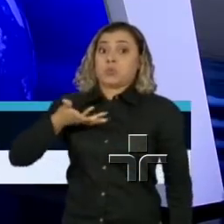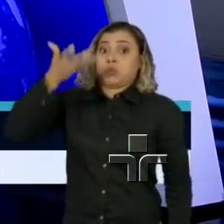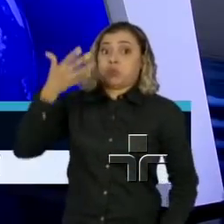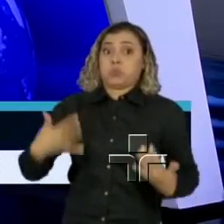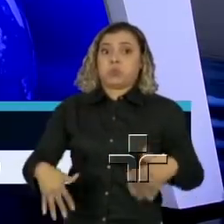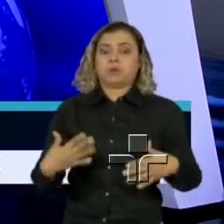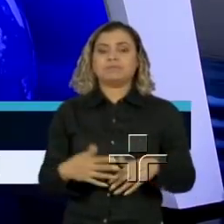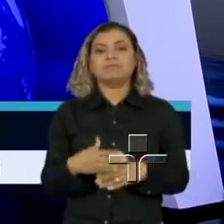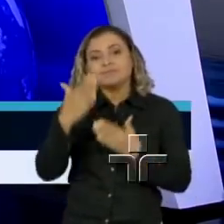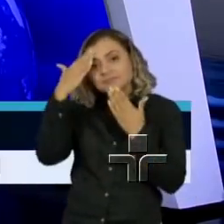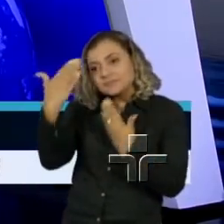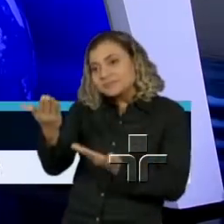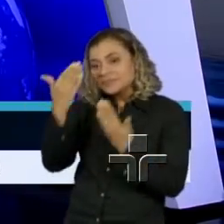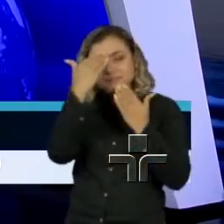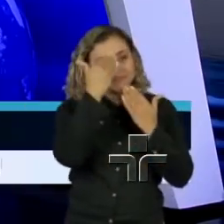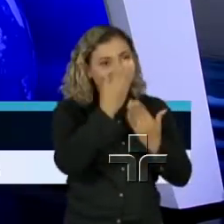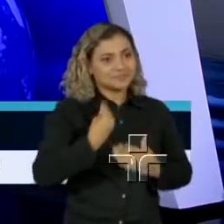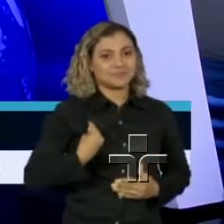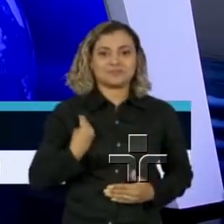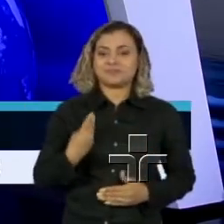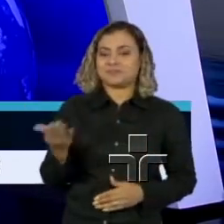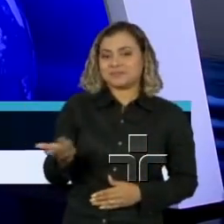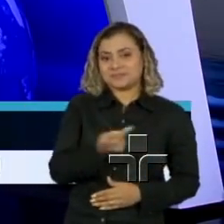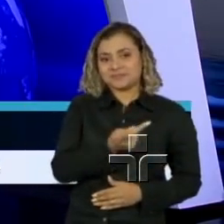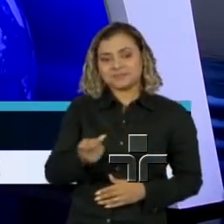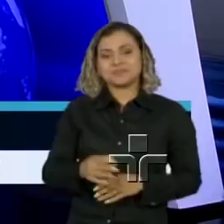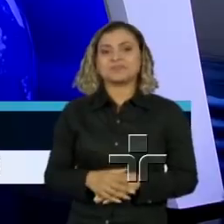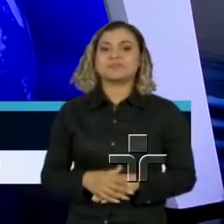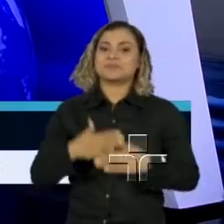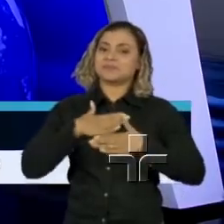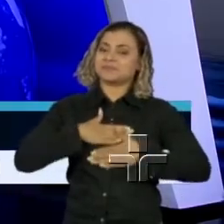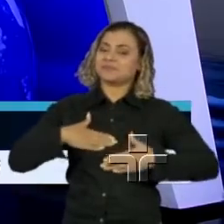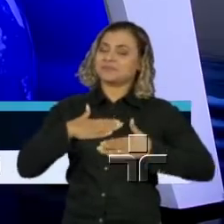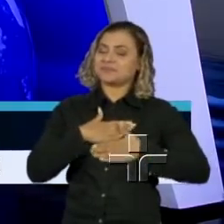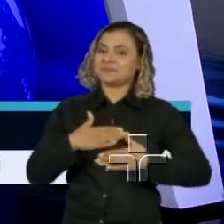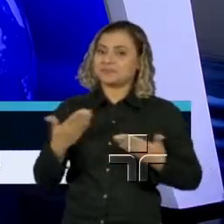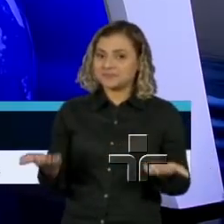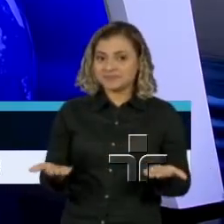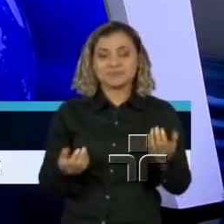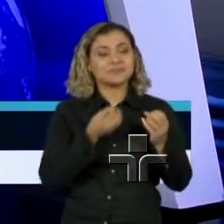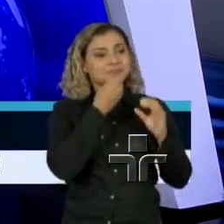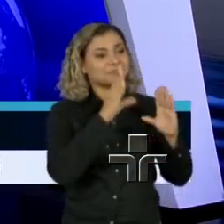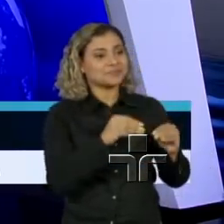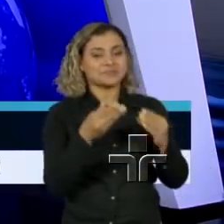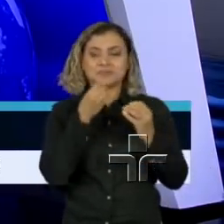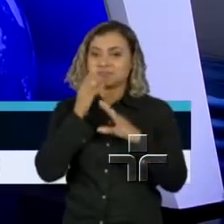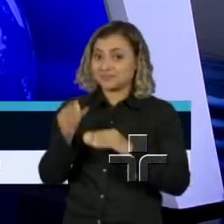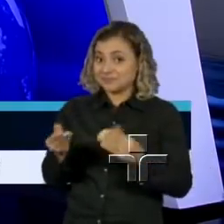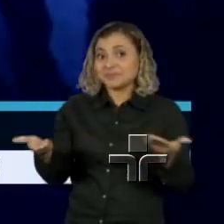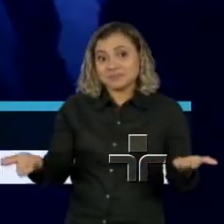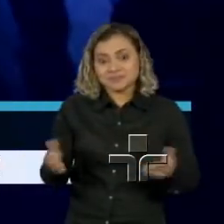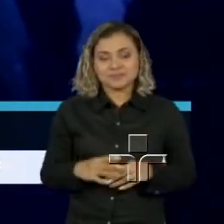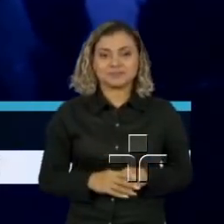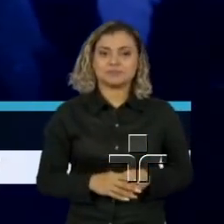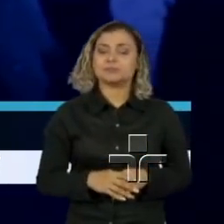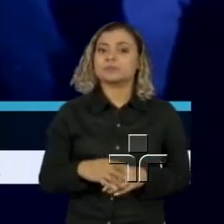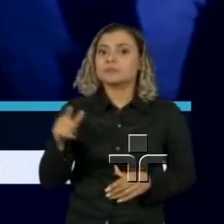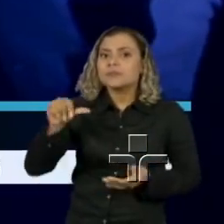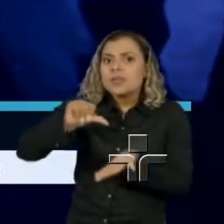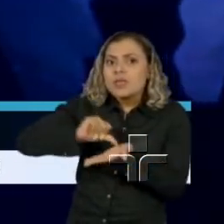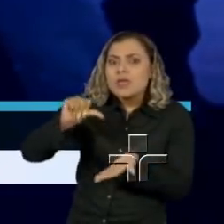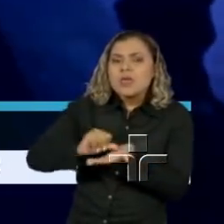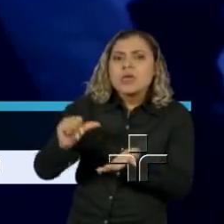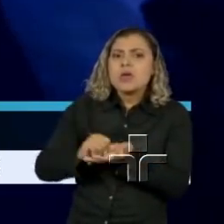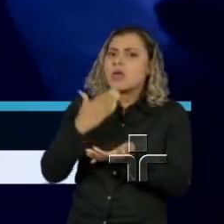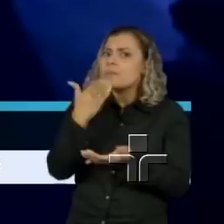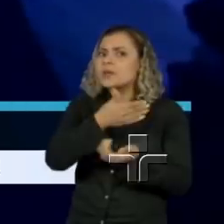Ayrton, obrigado pela presença. Muito prazer em estar aqui com vocês de novo. Prazer é todo nosso. Villa, boa noite. Boa noite. Villa, o Irã pediu explicações ao